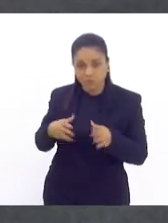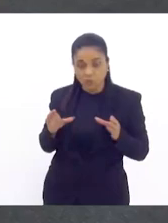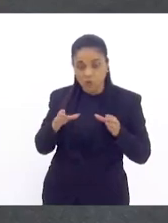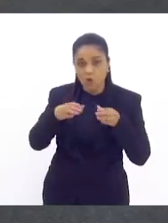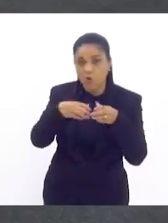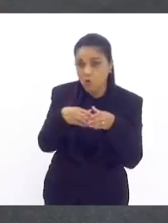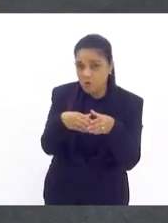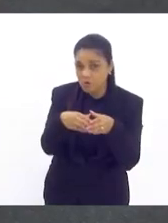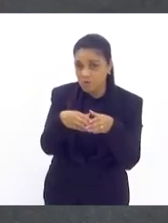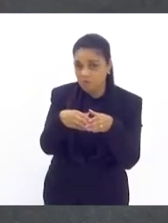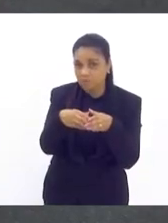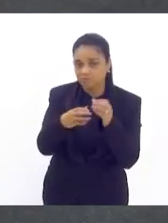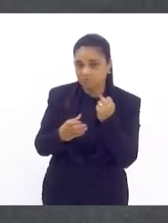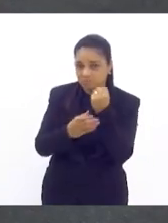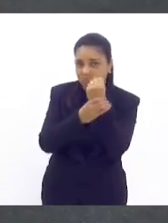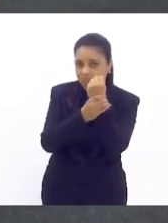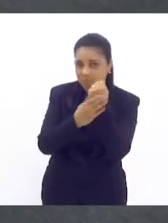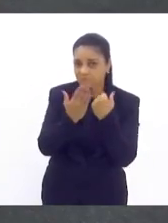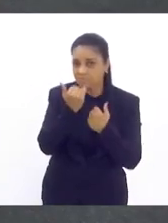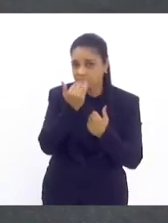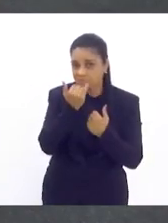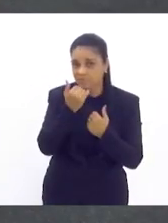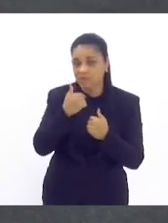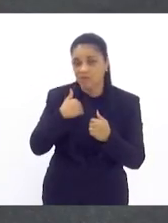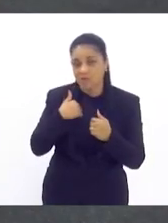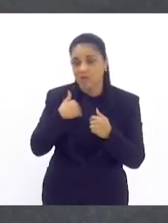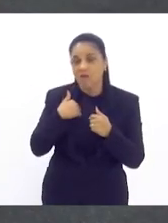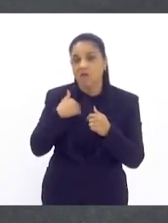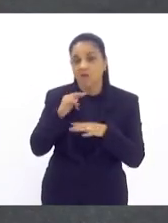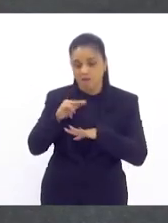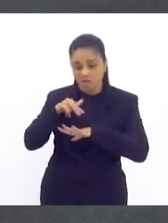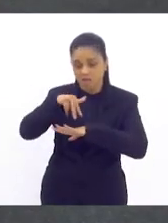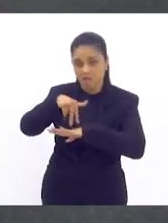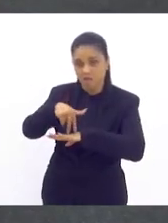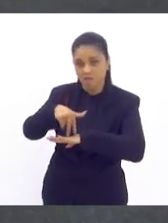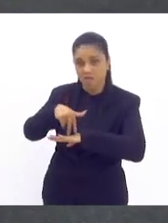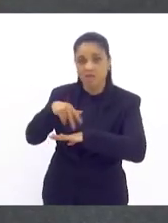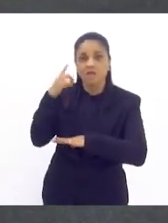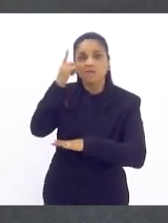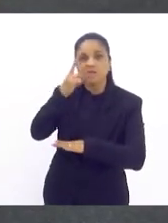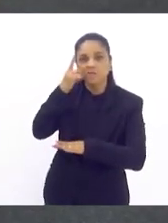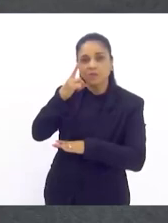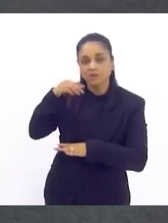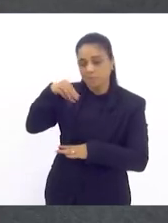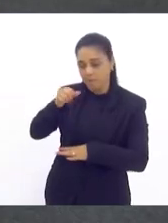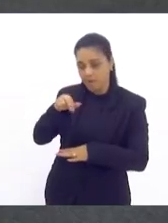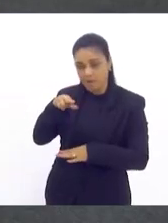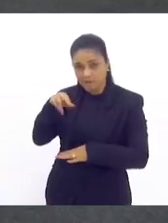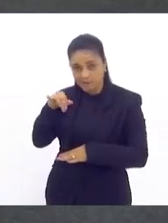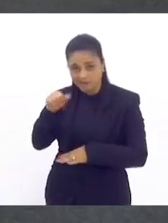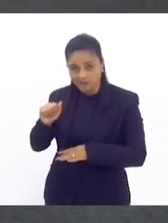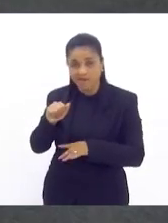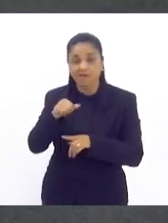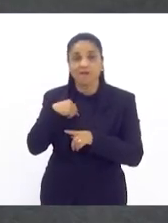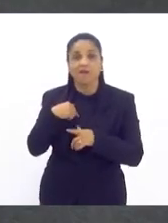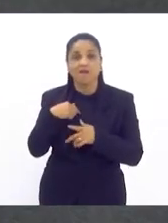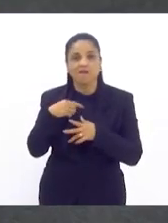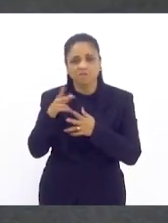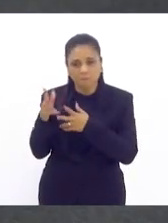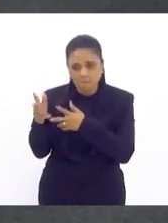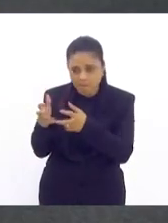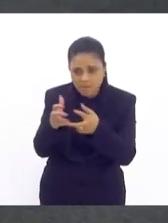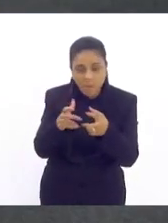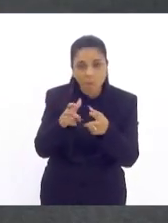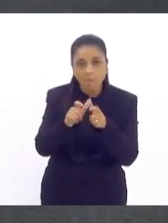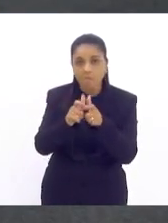de segurança alimentar presidida pela deputada Marina do MST e era flagrante o número de mulheres